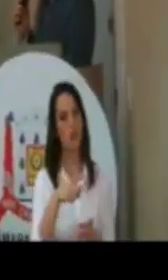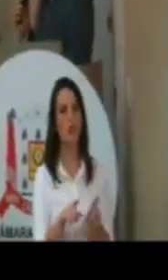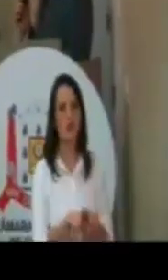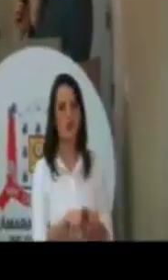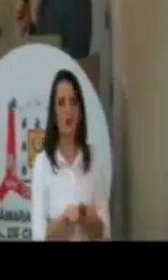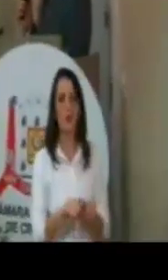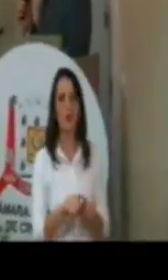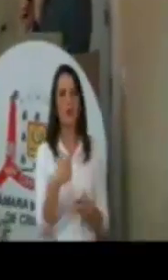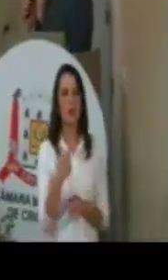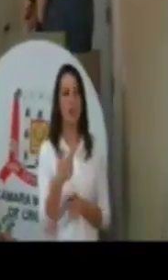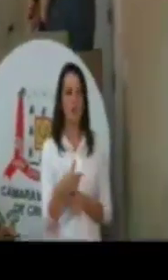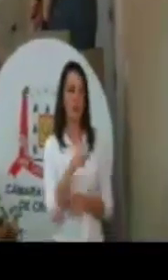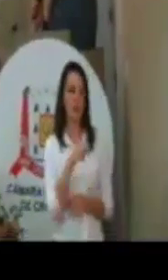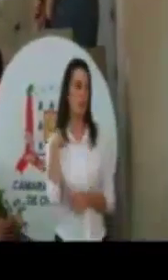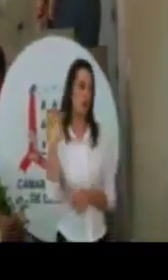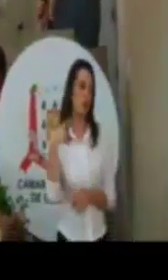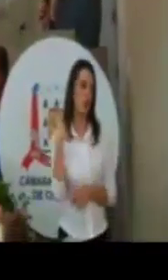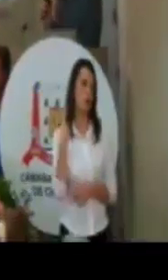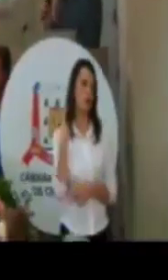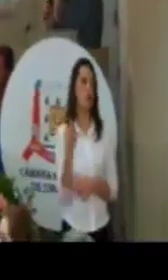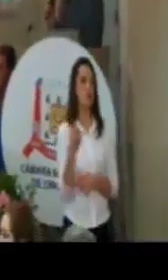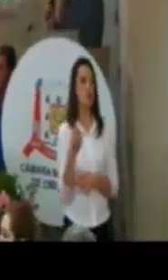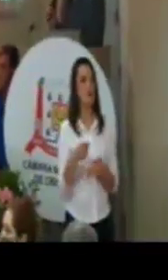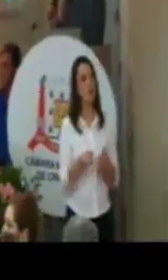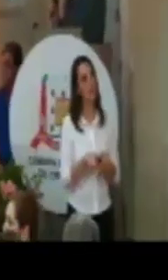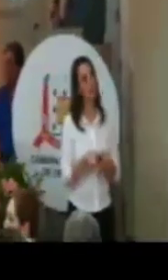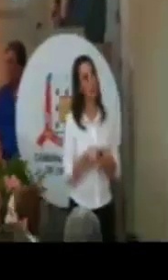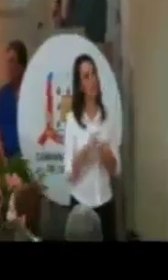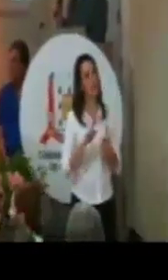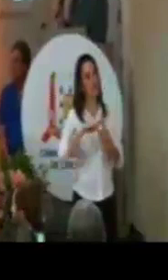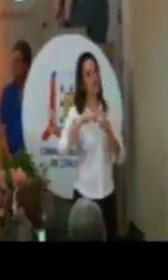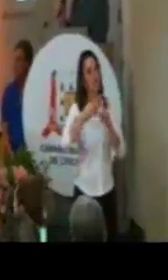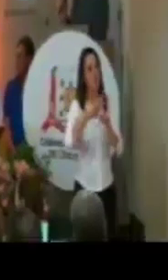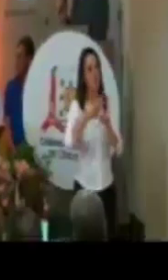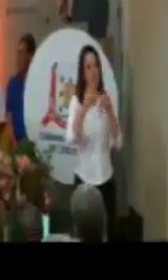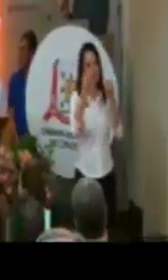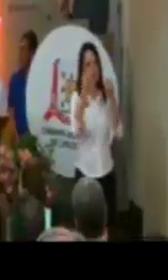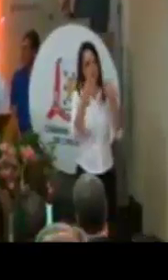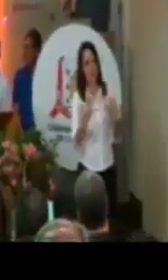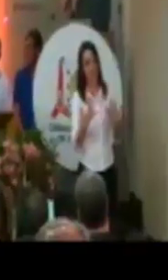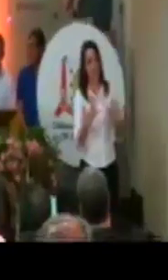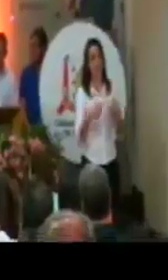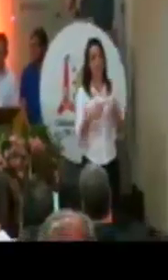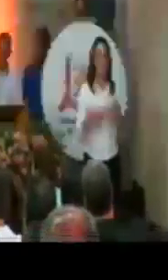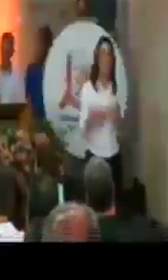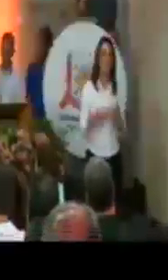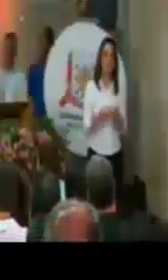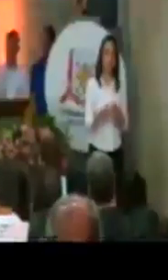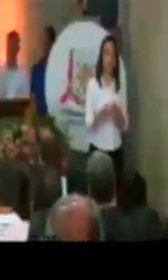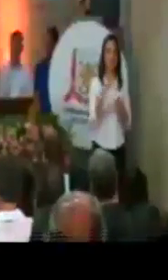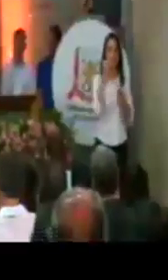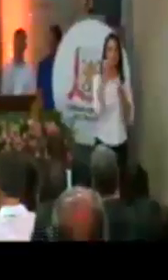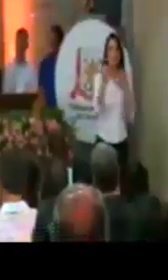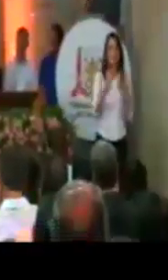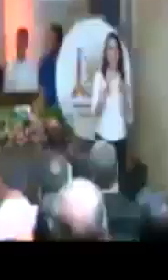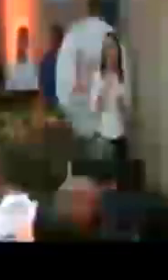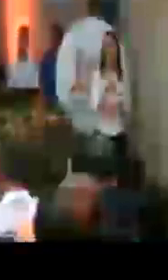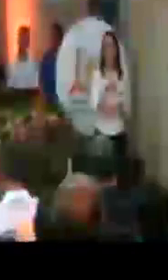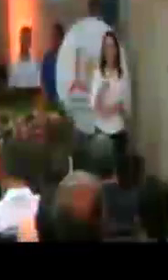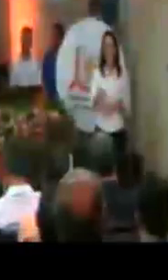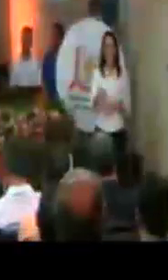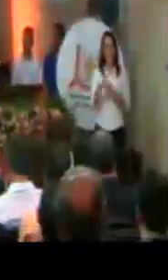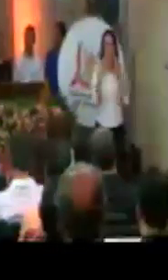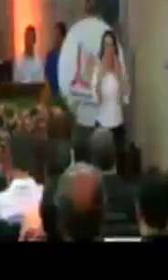Ney Ascari faz o papel, diríamos, dobrado hoje aqui. Faz o seu pronunciamento e fala também na condição